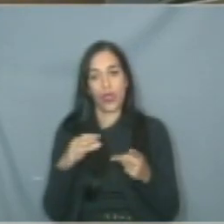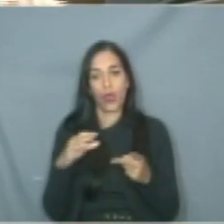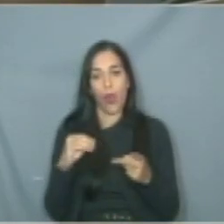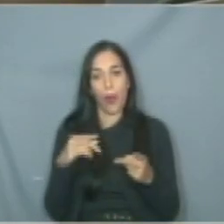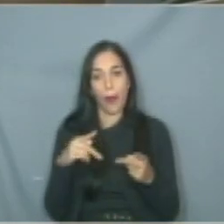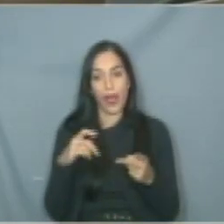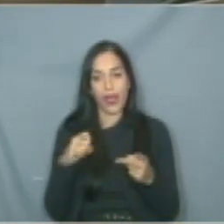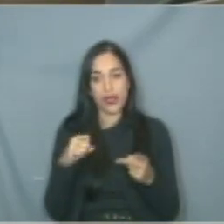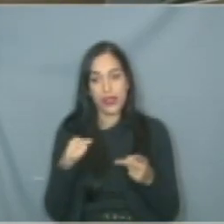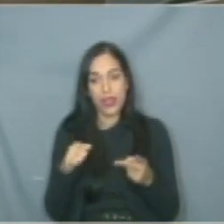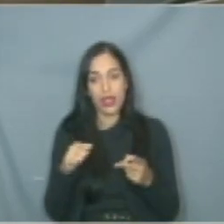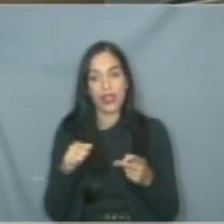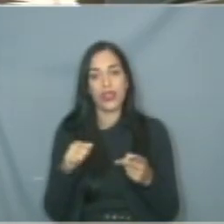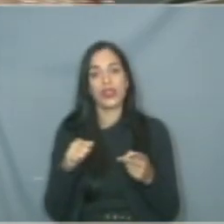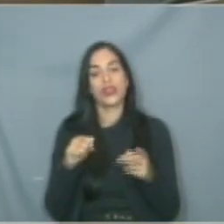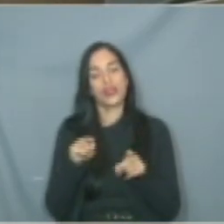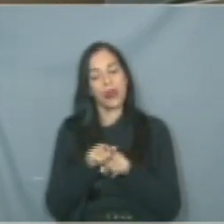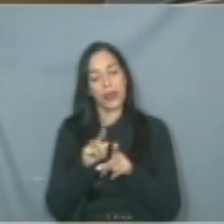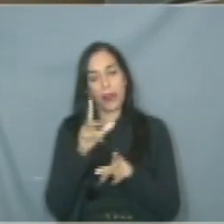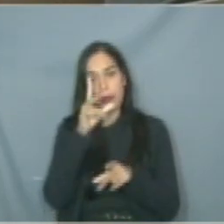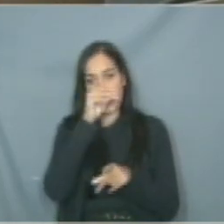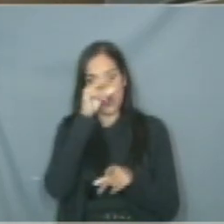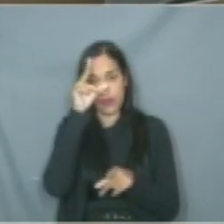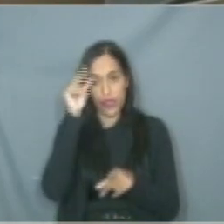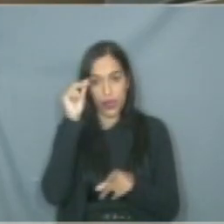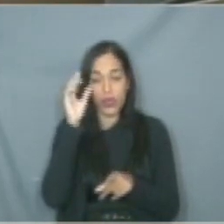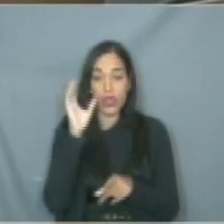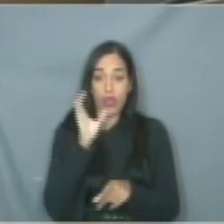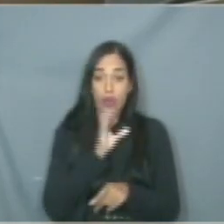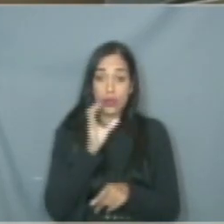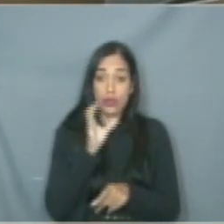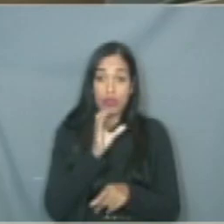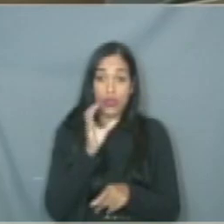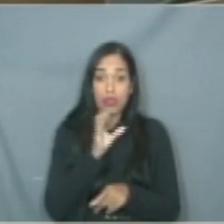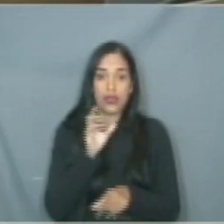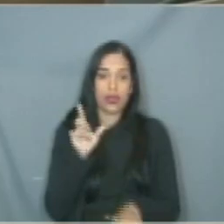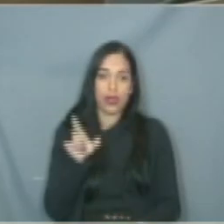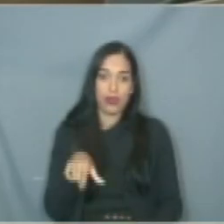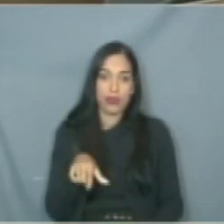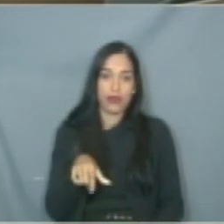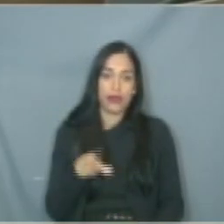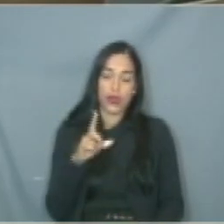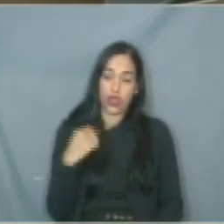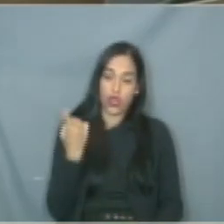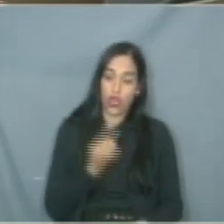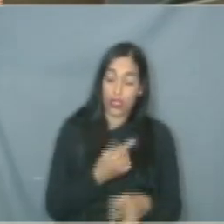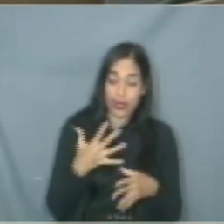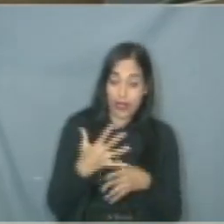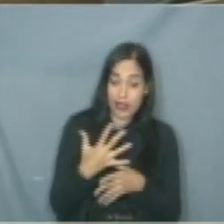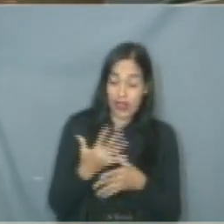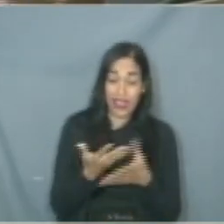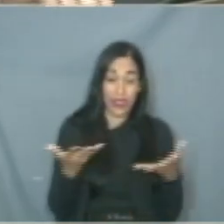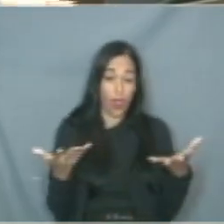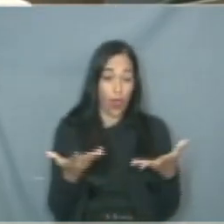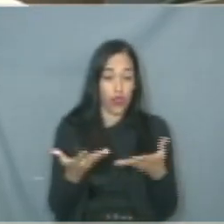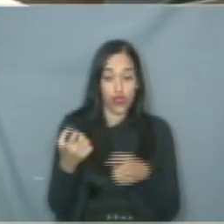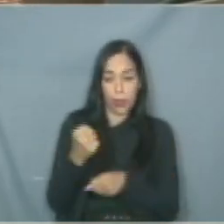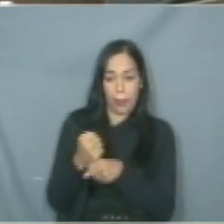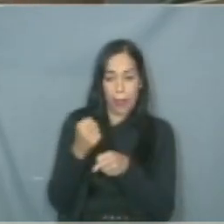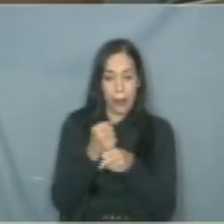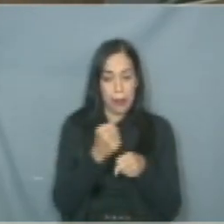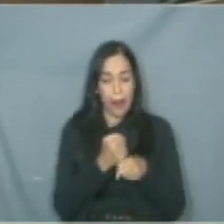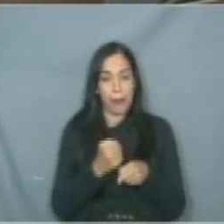Compesa e também as atividades da prefeitura. E o regime de urgência vem exatamente porque a nossa cidade hoje está um canteiro de obras